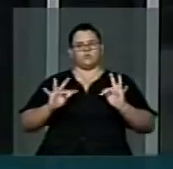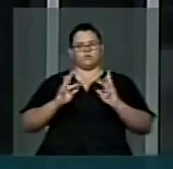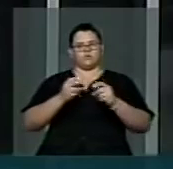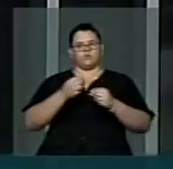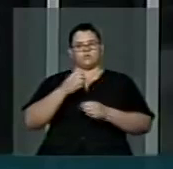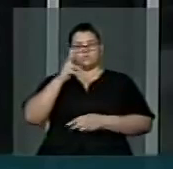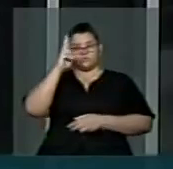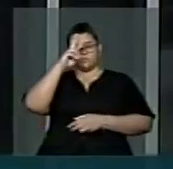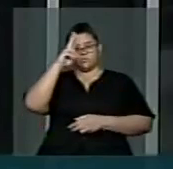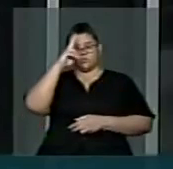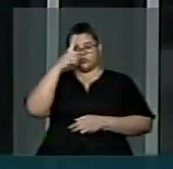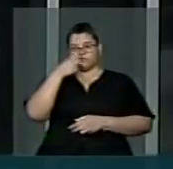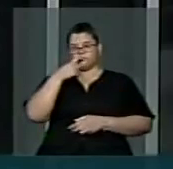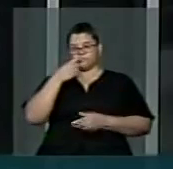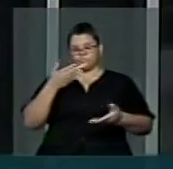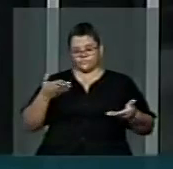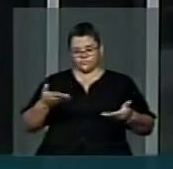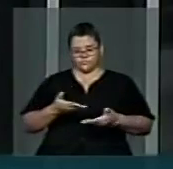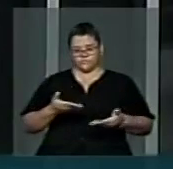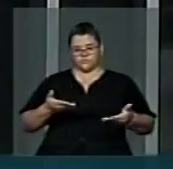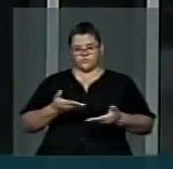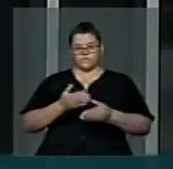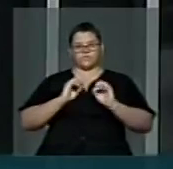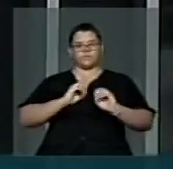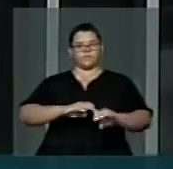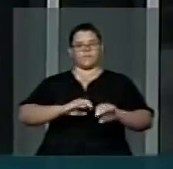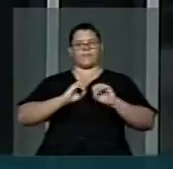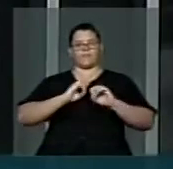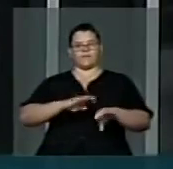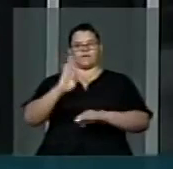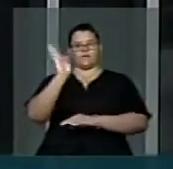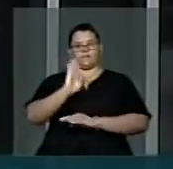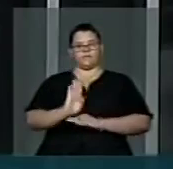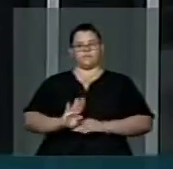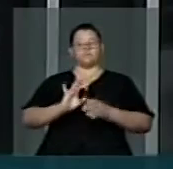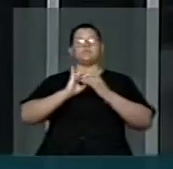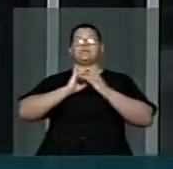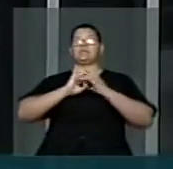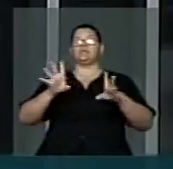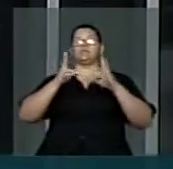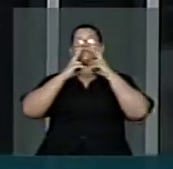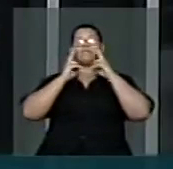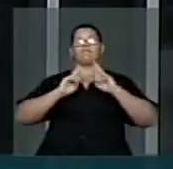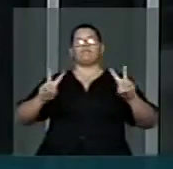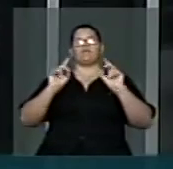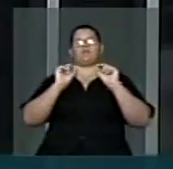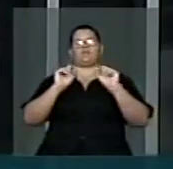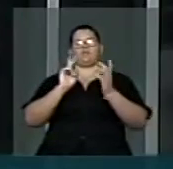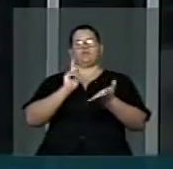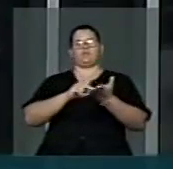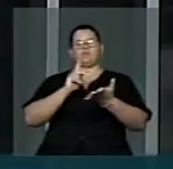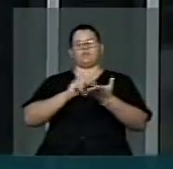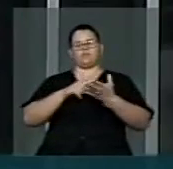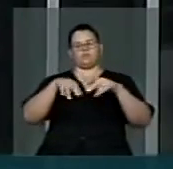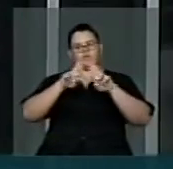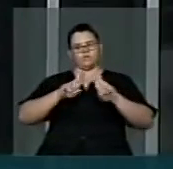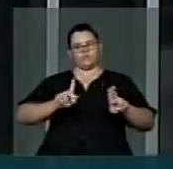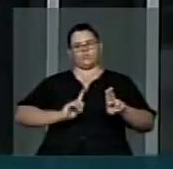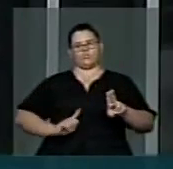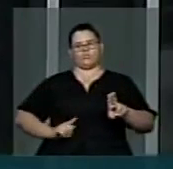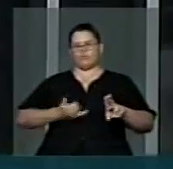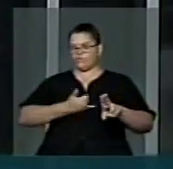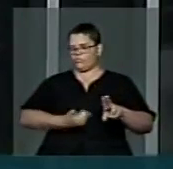no Brasil permite ver que foi o próprio governo federal que conferiu ao ensino superior privado o